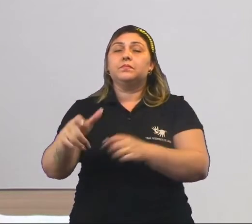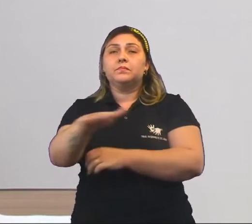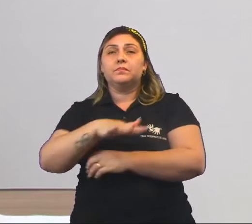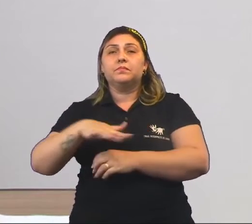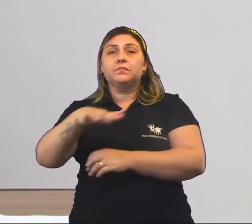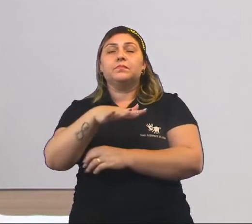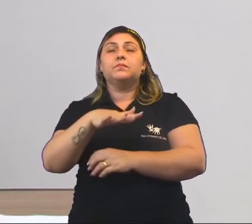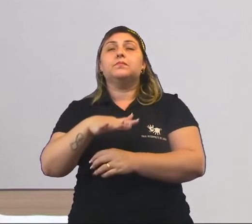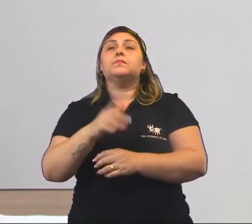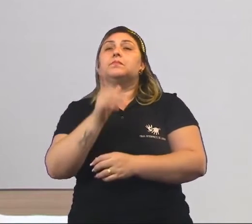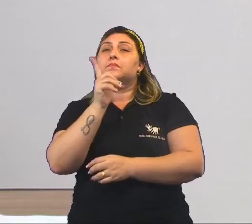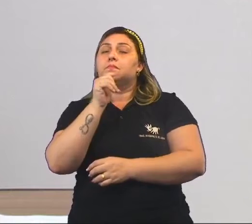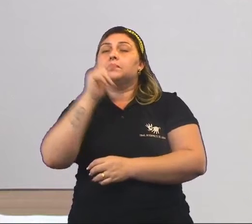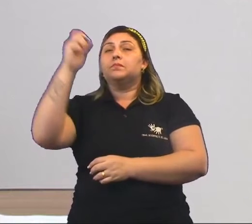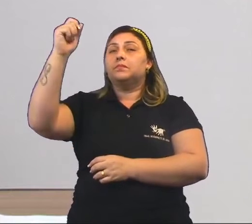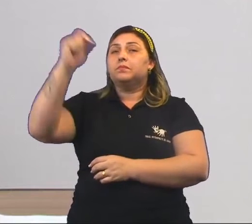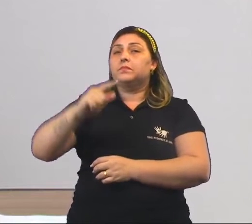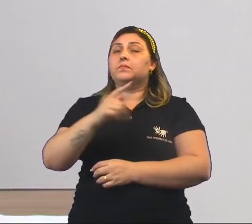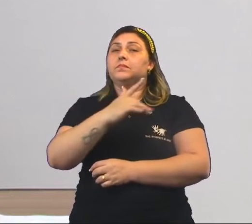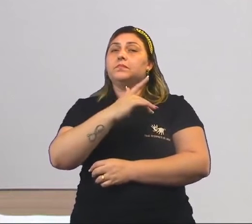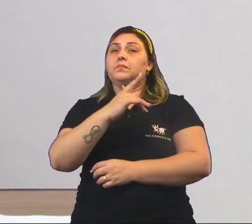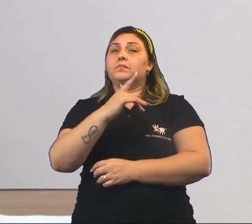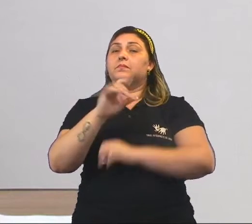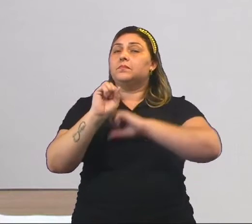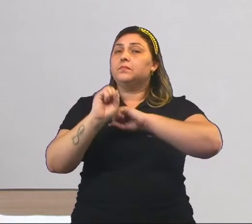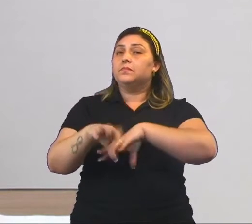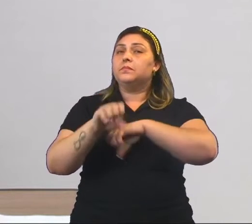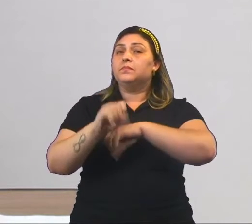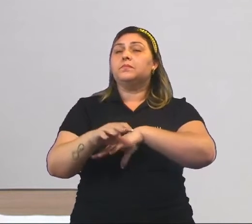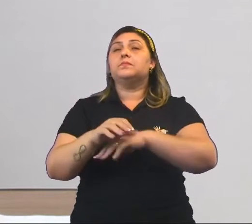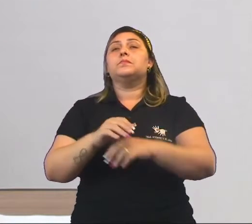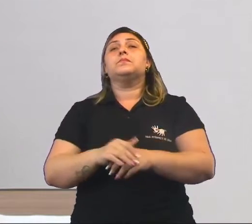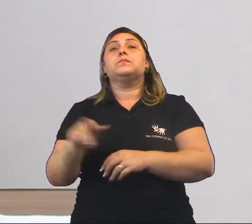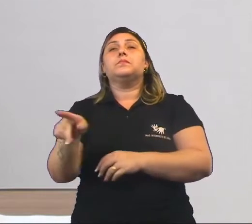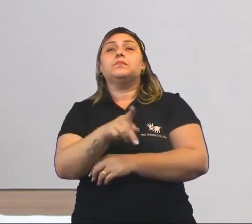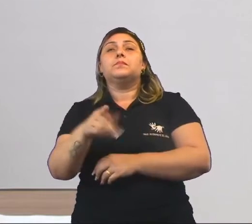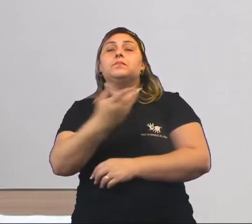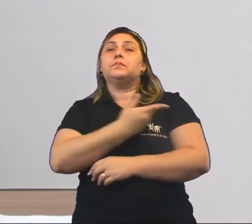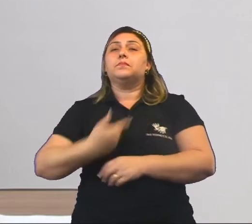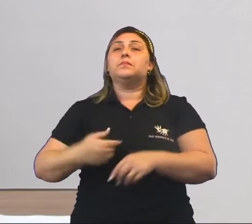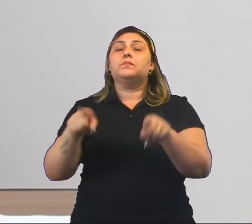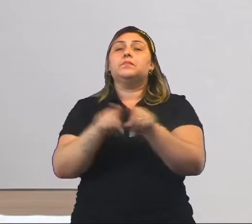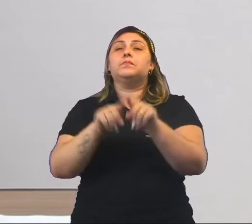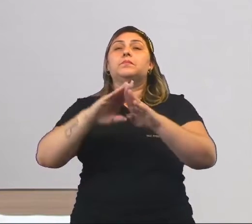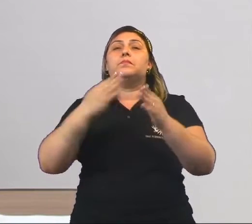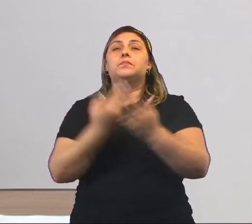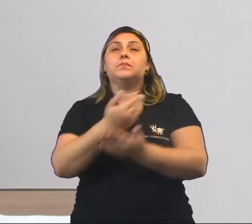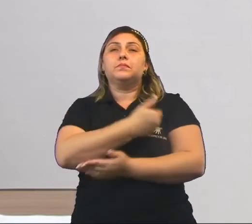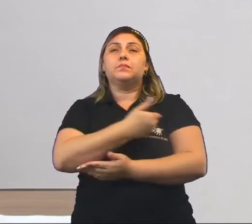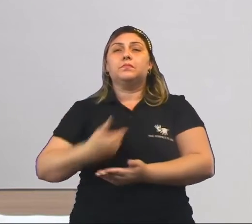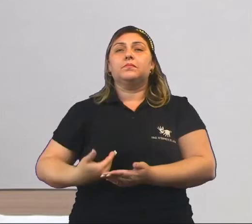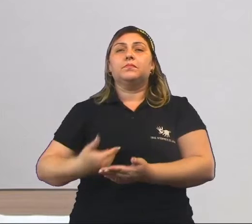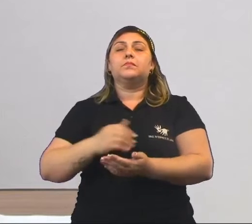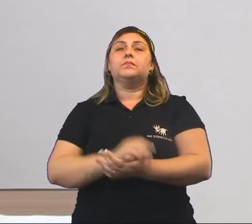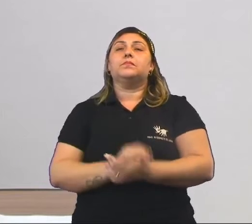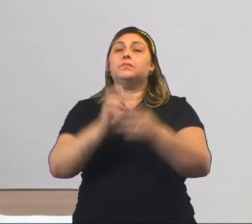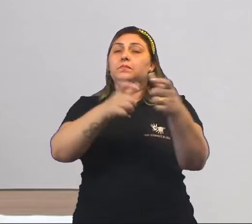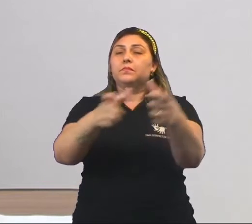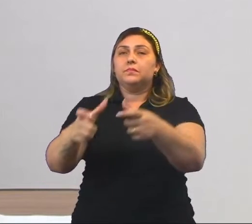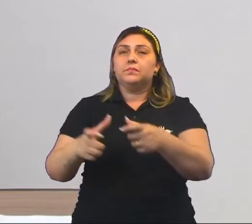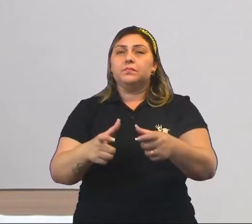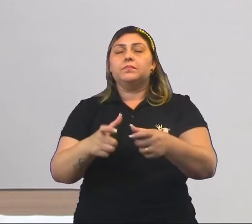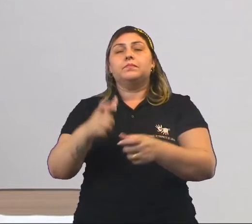sociedade de água, luz, educação. Tem várias outras funções, como professor público também em escolas públicas. Então, esses